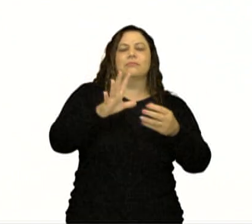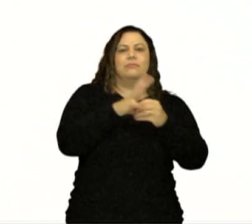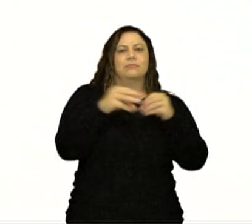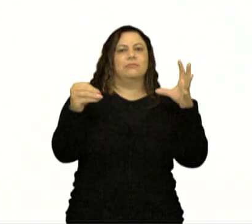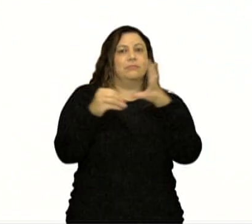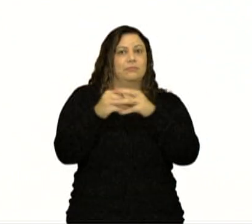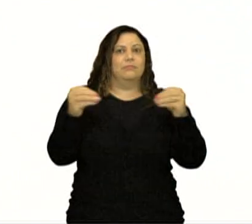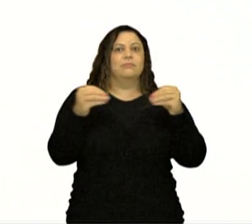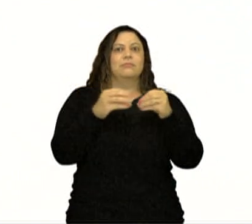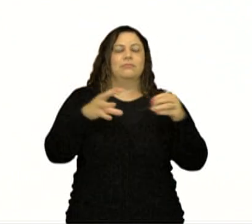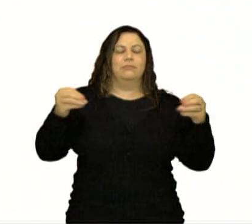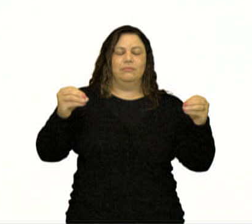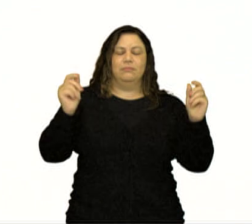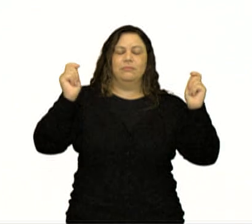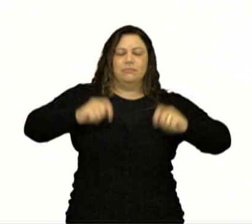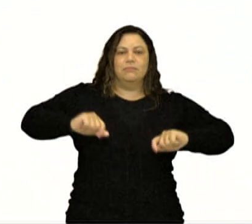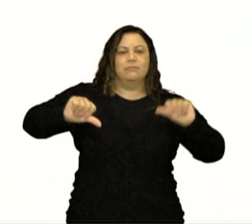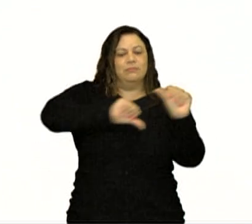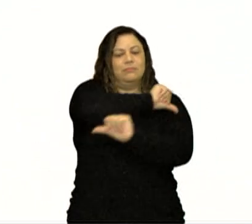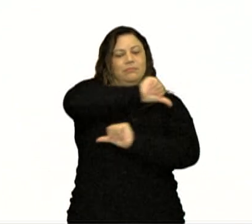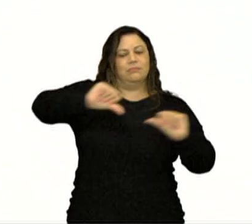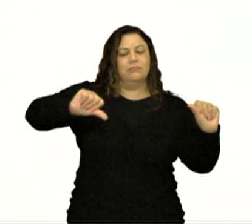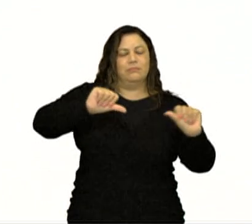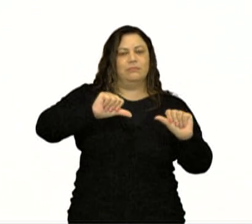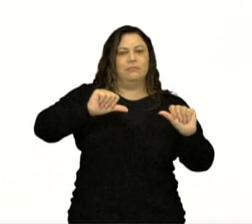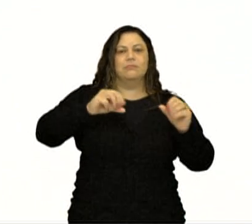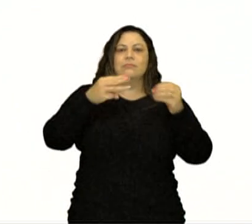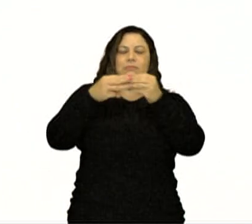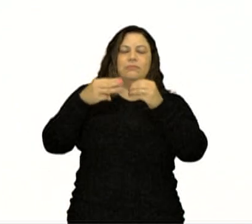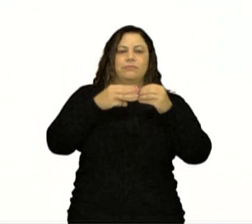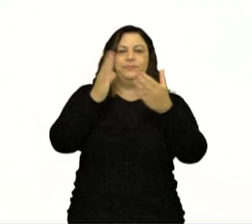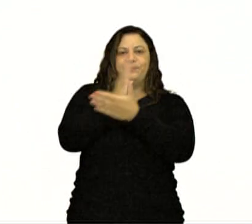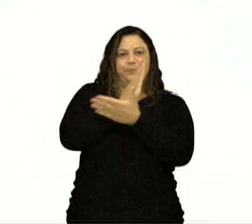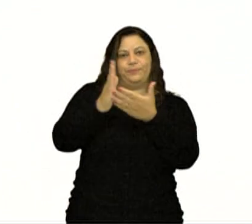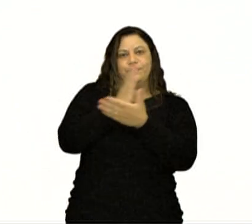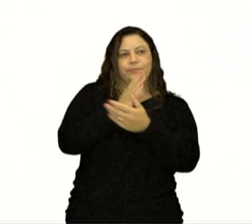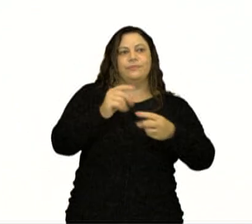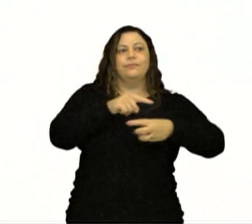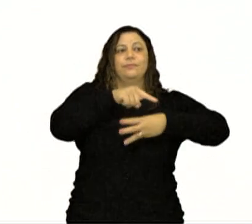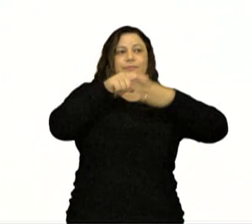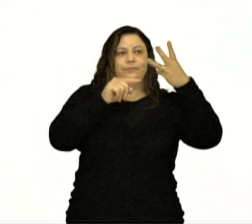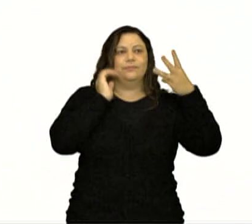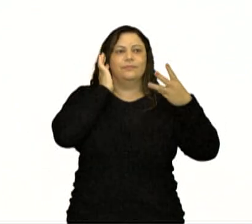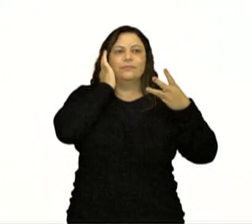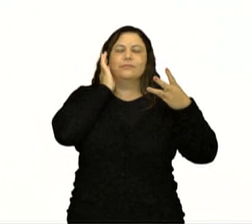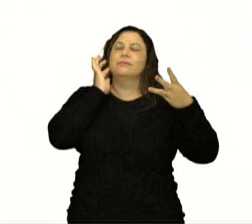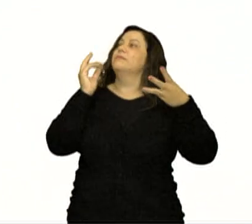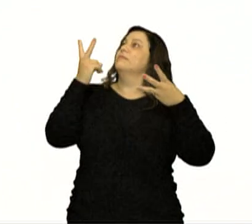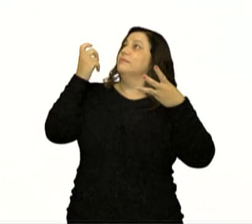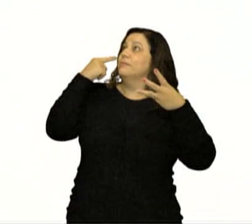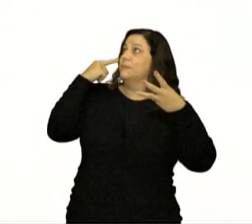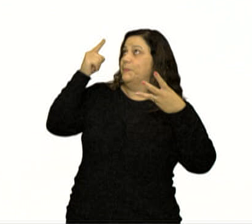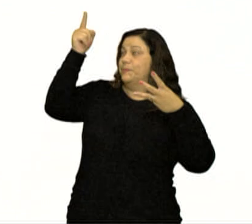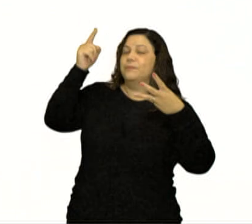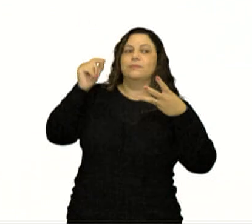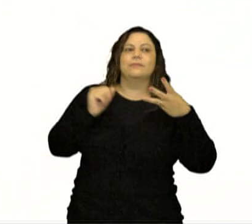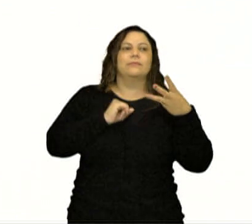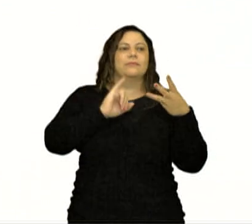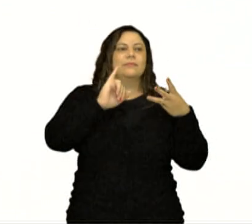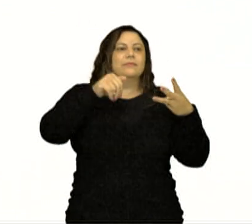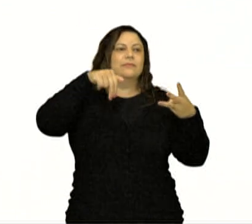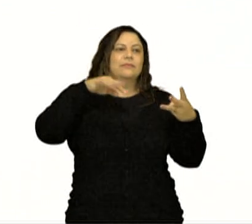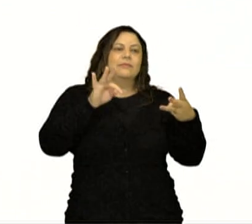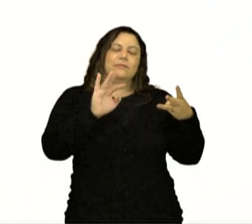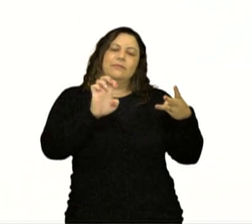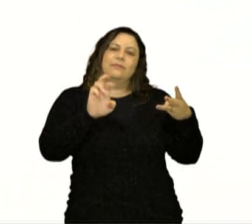existe o chamado ciclo celular, que é dividido em três grandes etapas. A intérfase, que é uma fase que antecede, quer